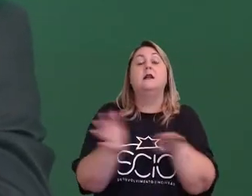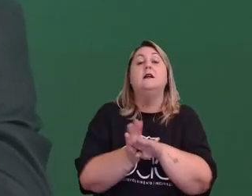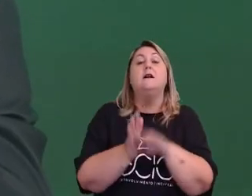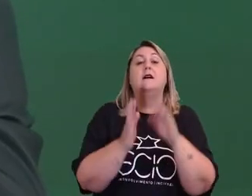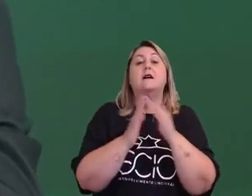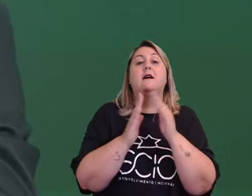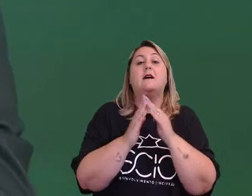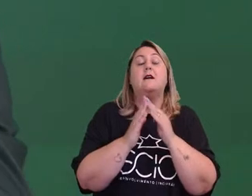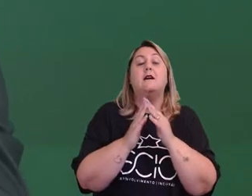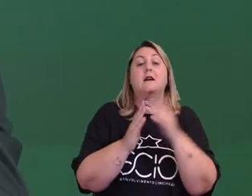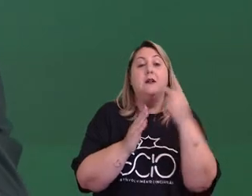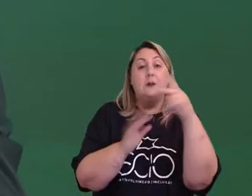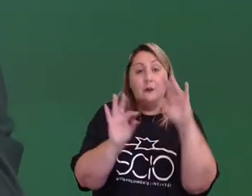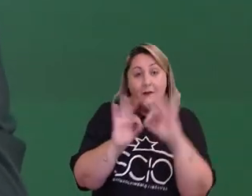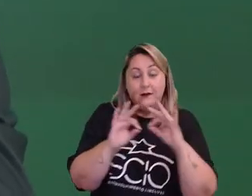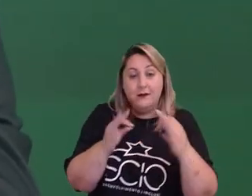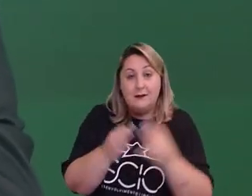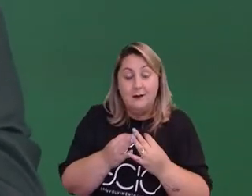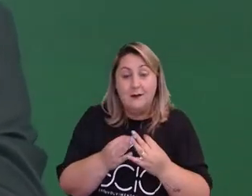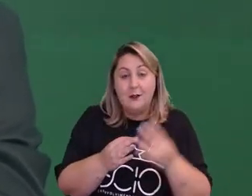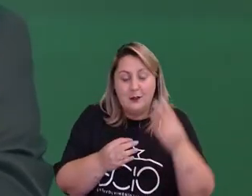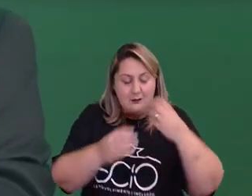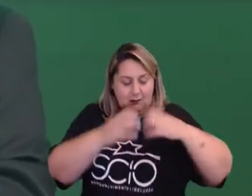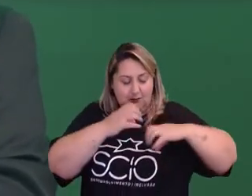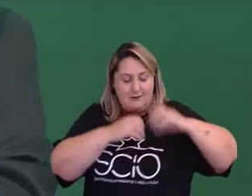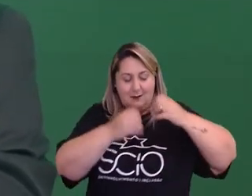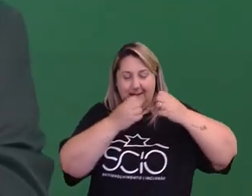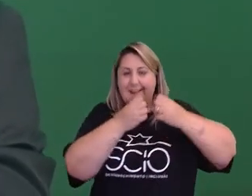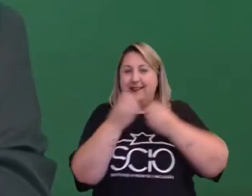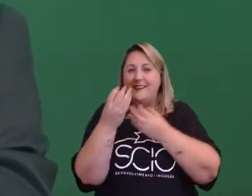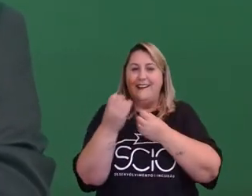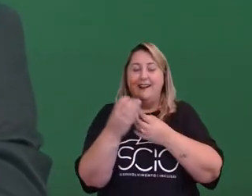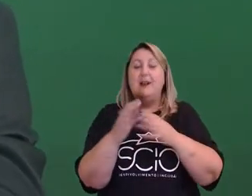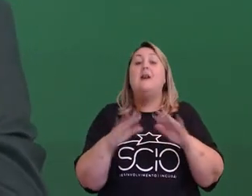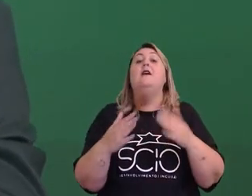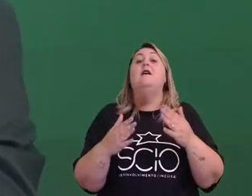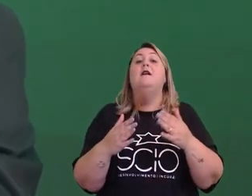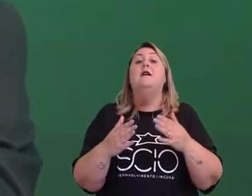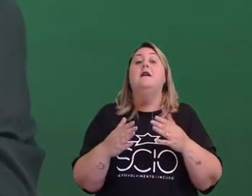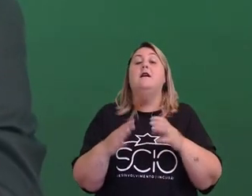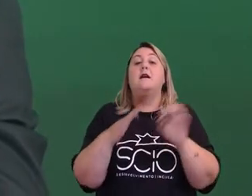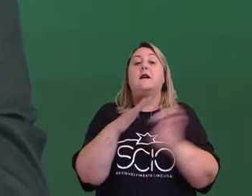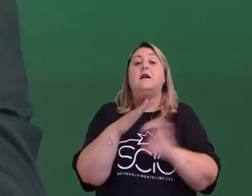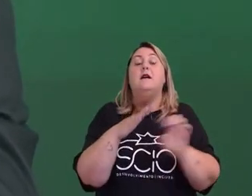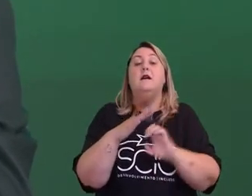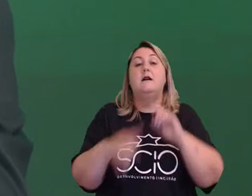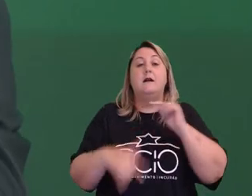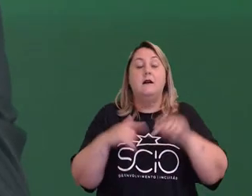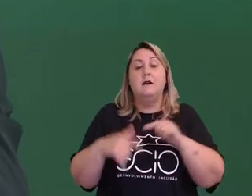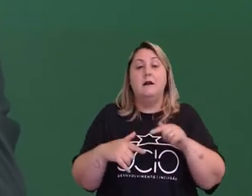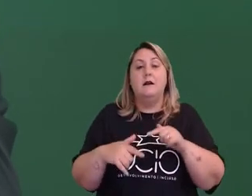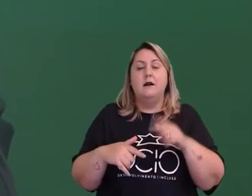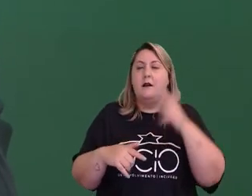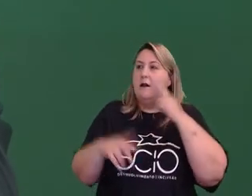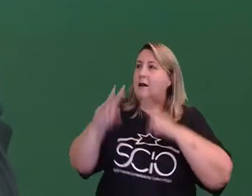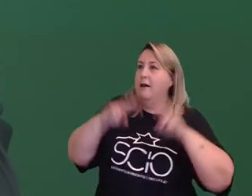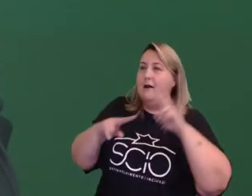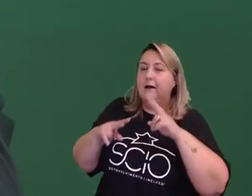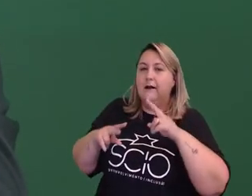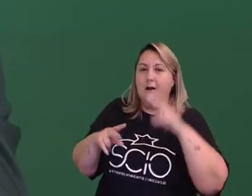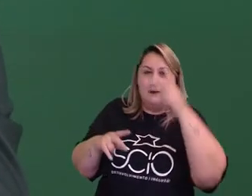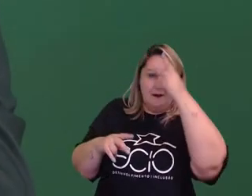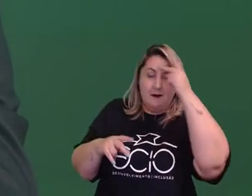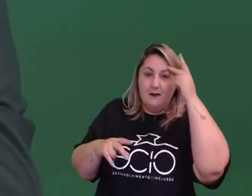você, na sua família, no seu coração. Que a hora que você chegar na empresa para trabalhar, olhe para as pessoas e